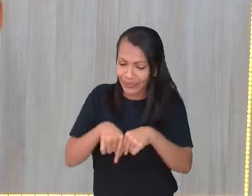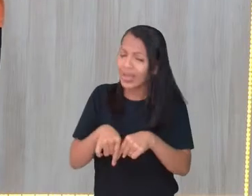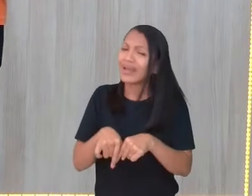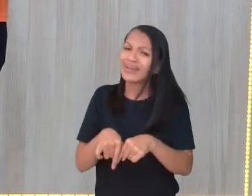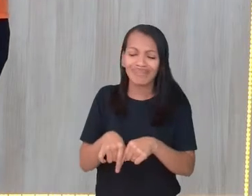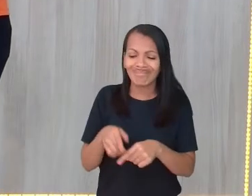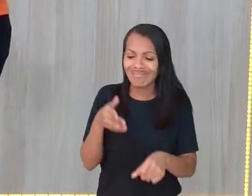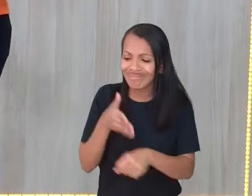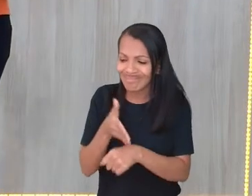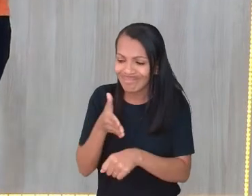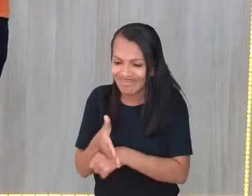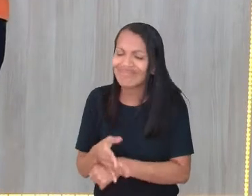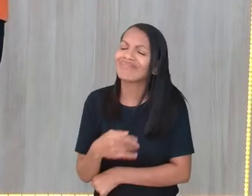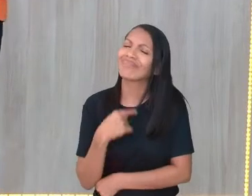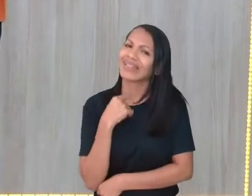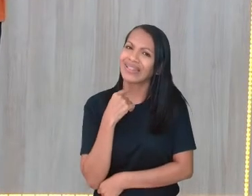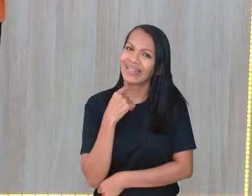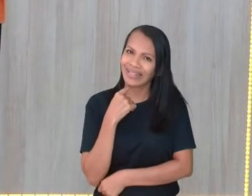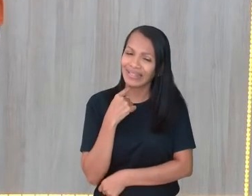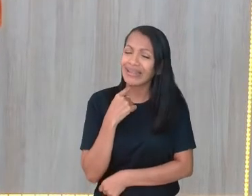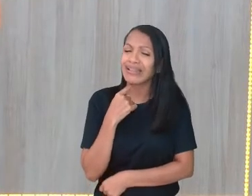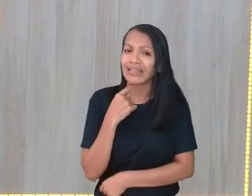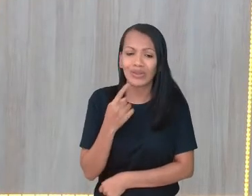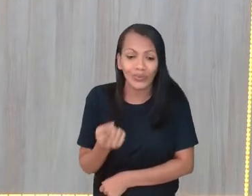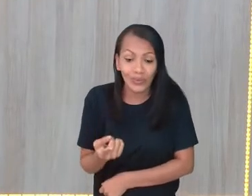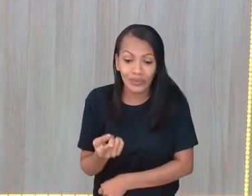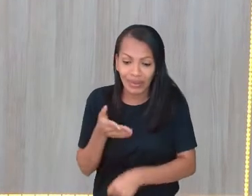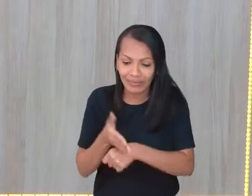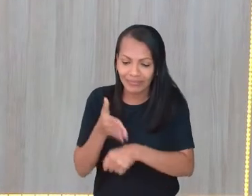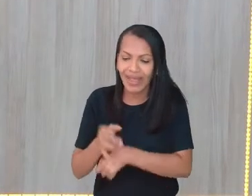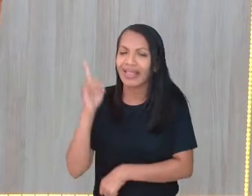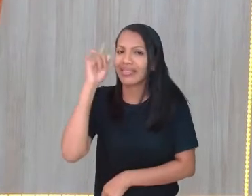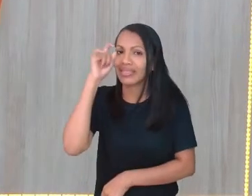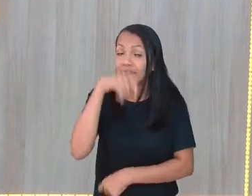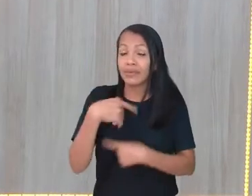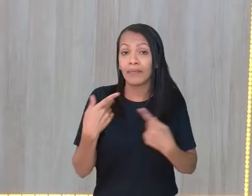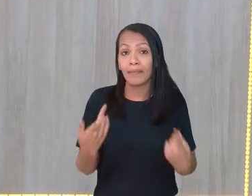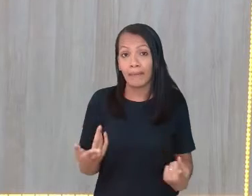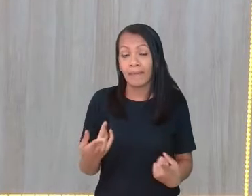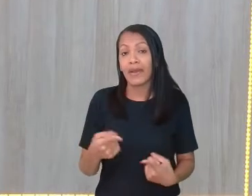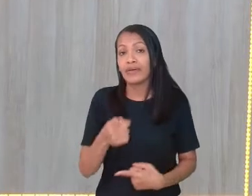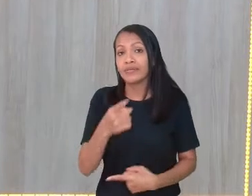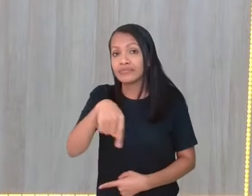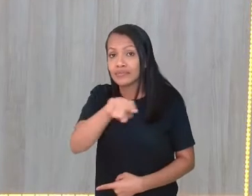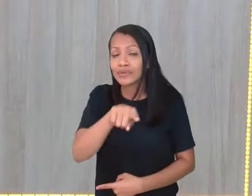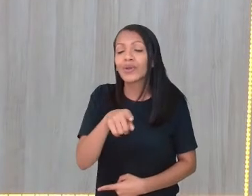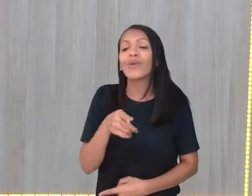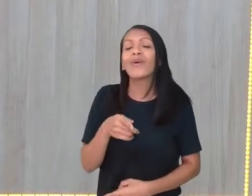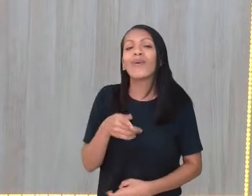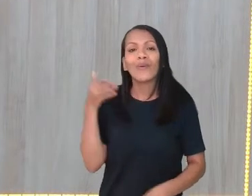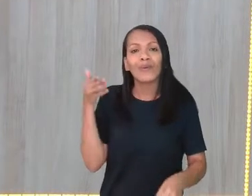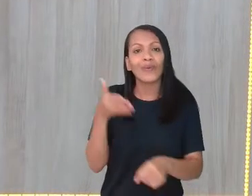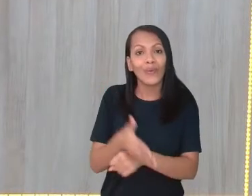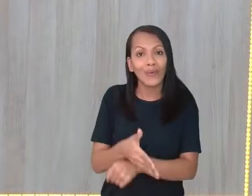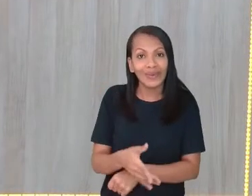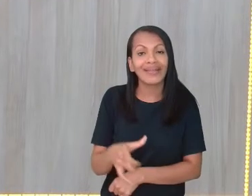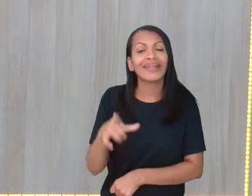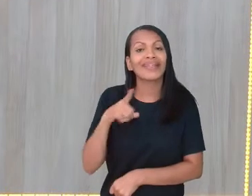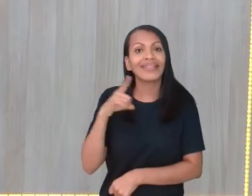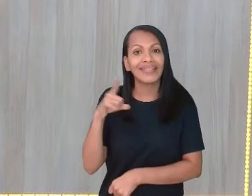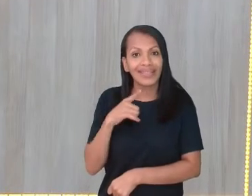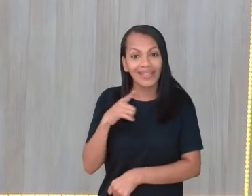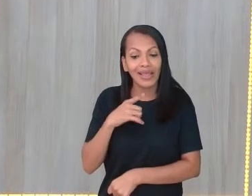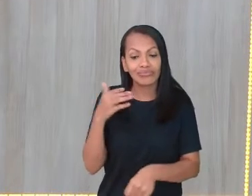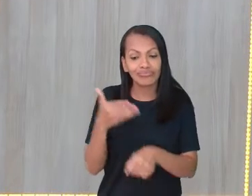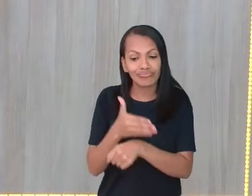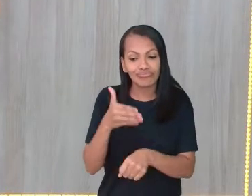Então a gente tem aí uma iniciativa pública que faz com que você tenha acesso a esse esporte, né? Lá dentro